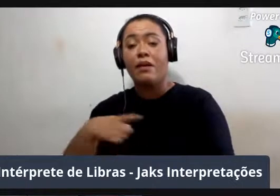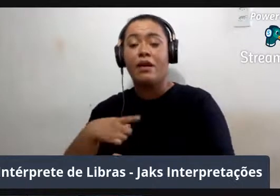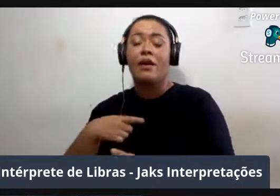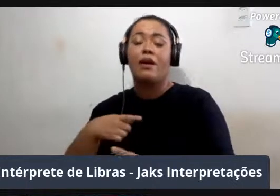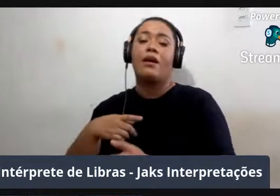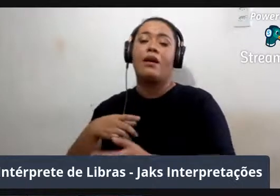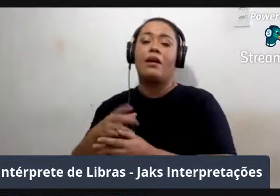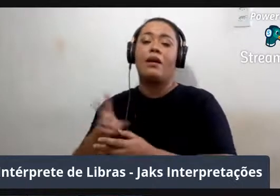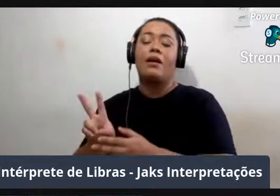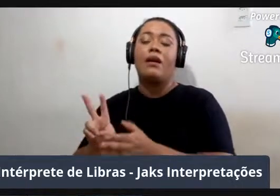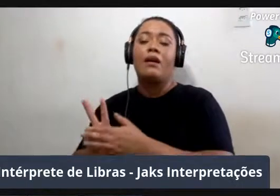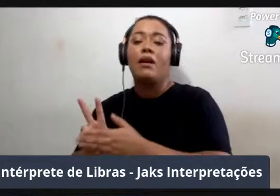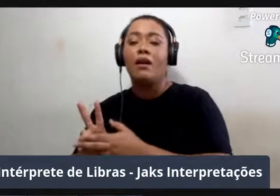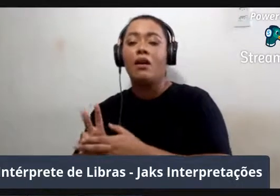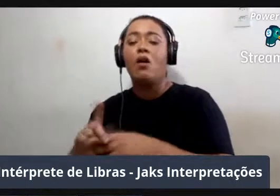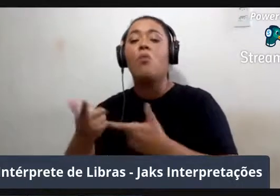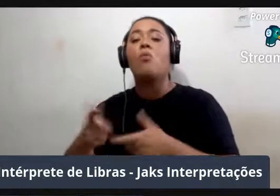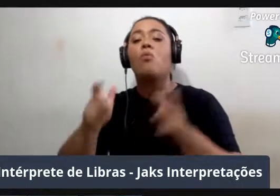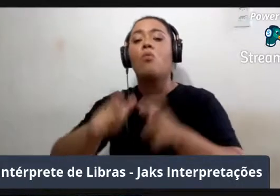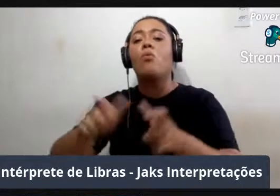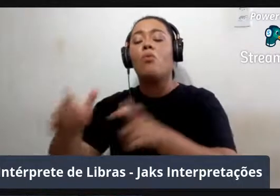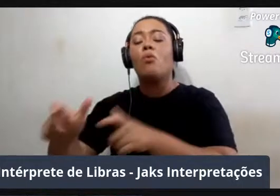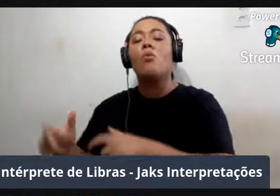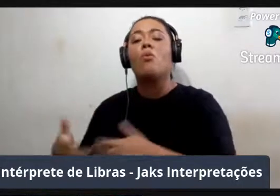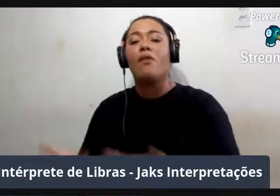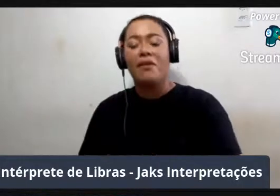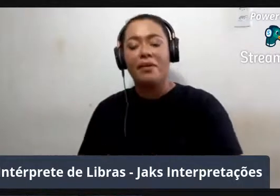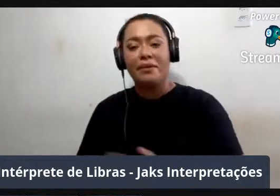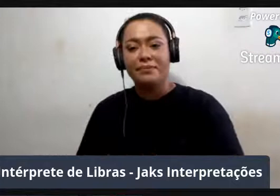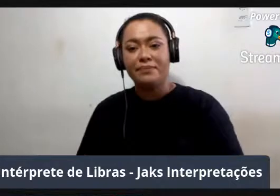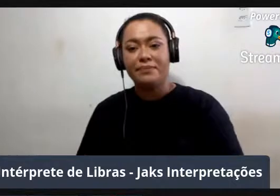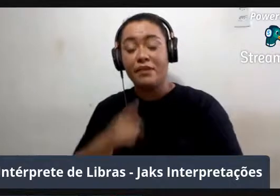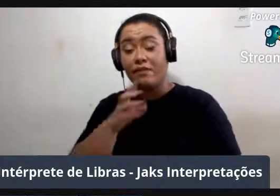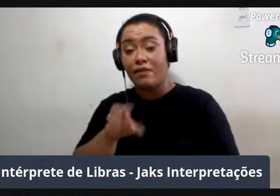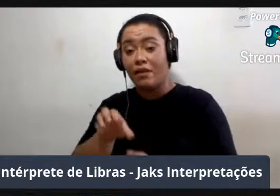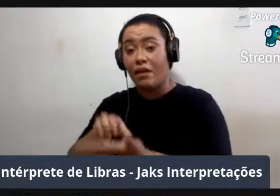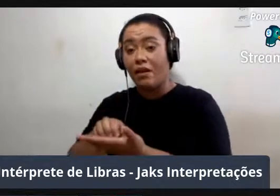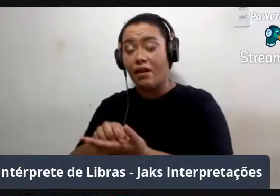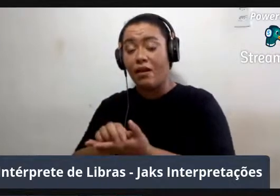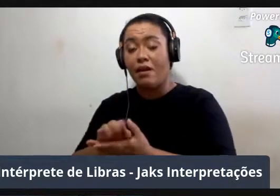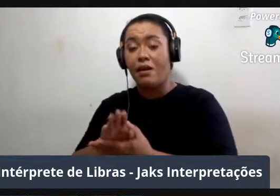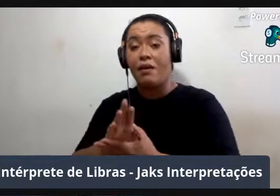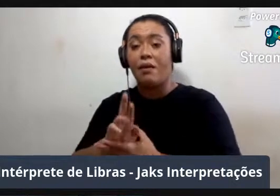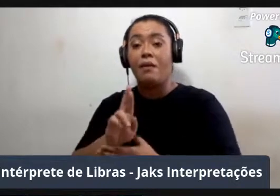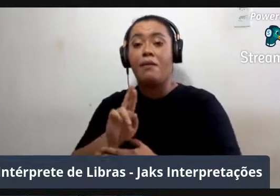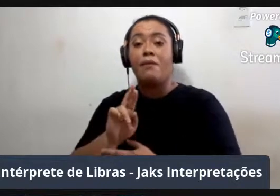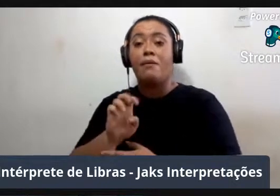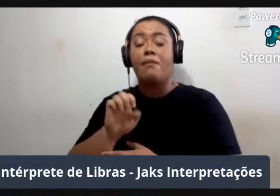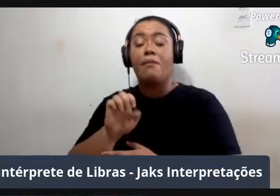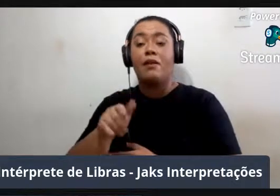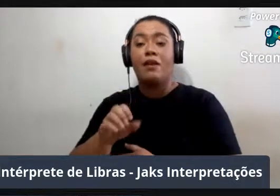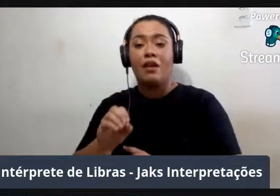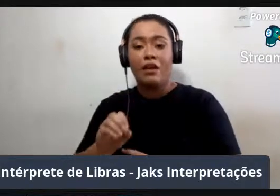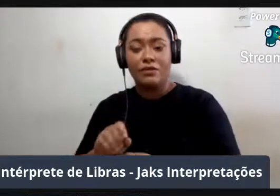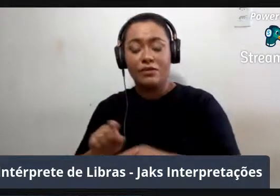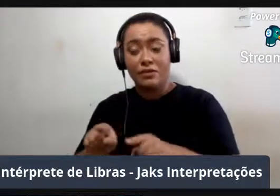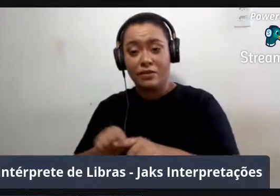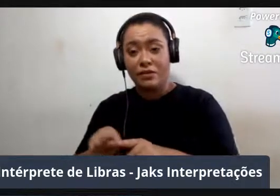dos Foi Barros? na aldeia Brejo e no Saco dos Barros e do